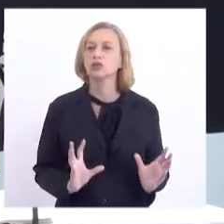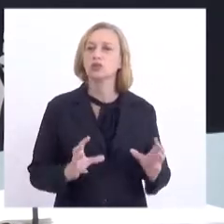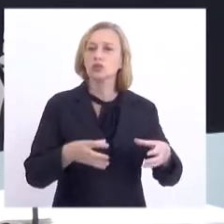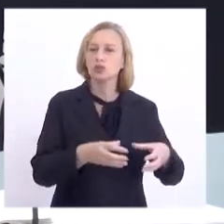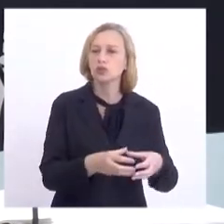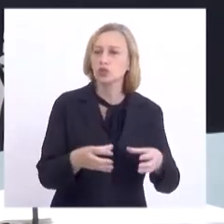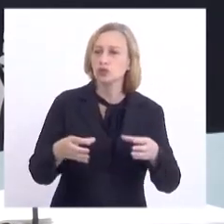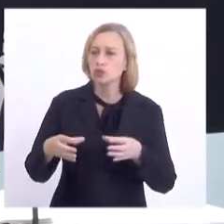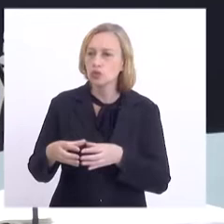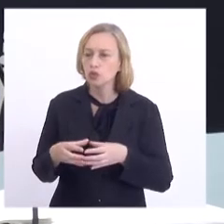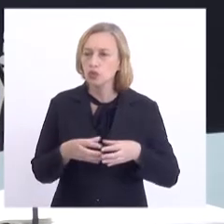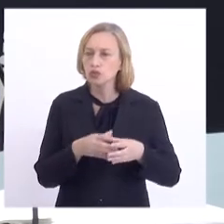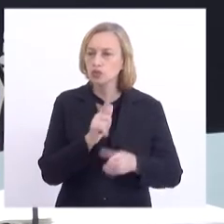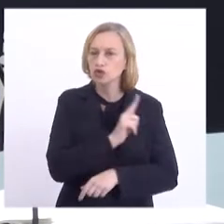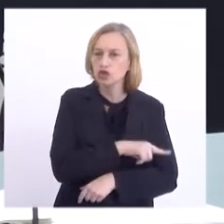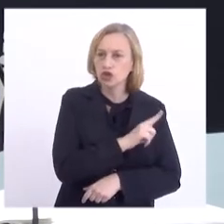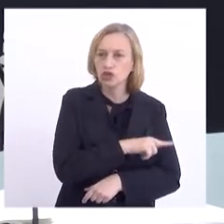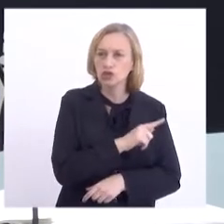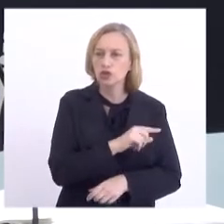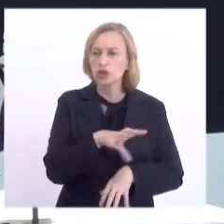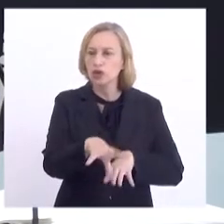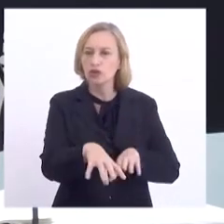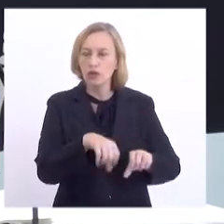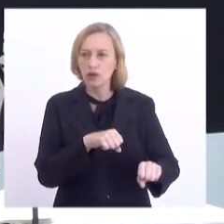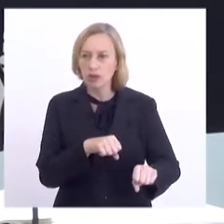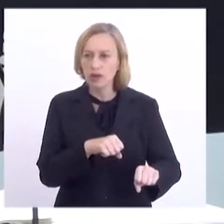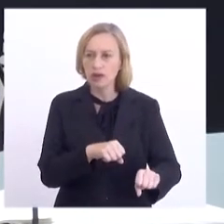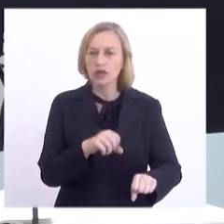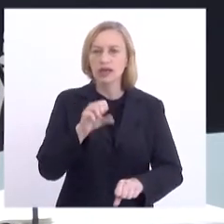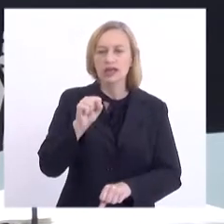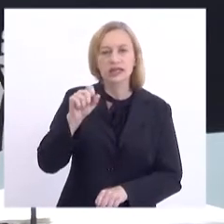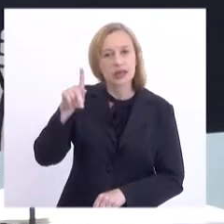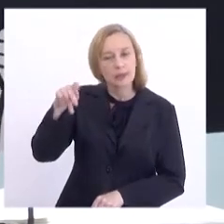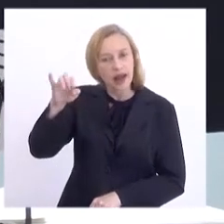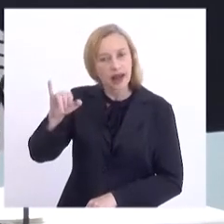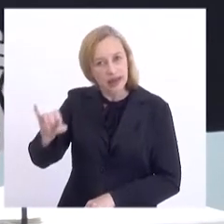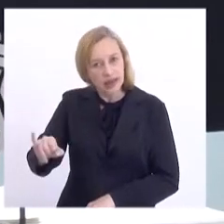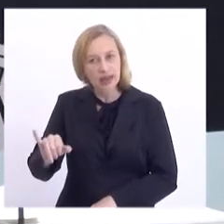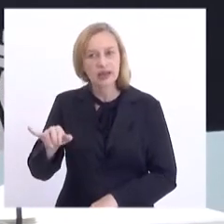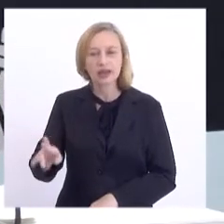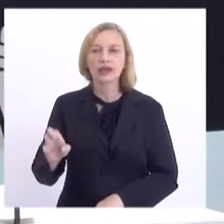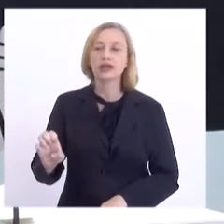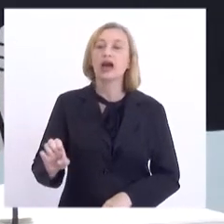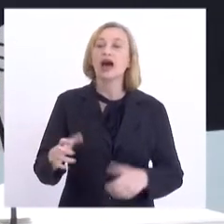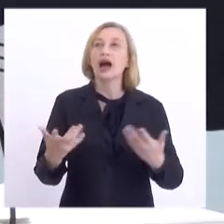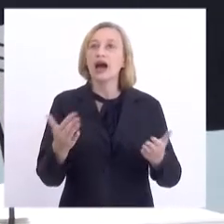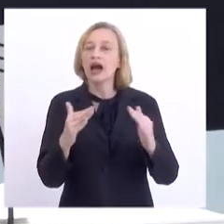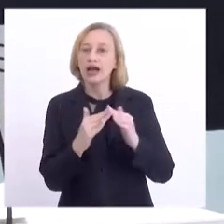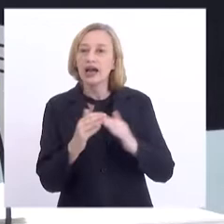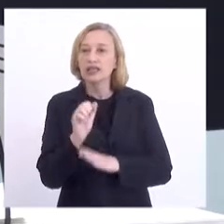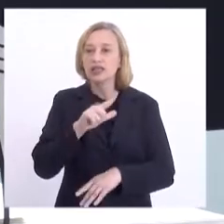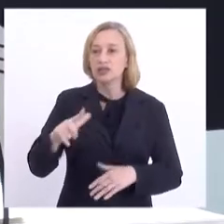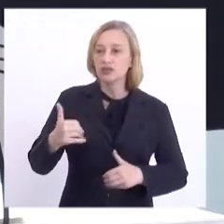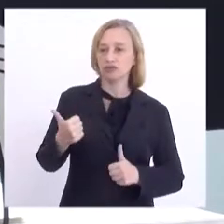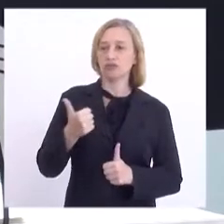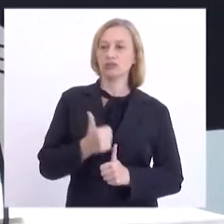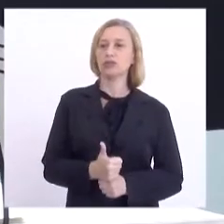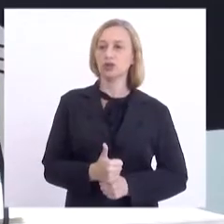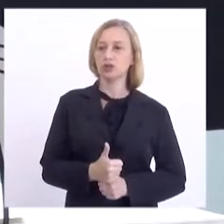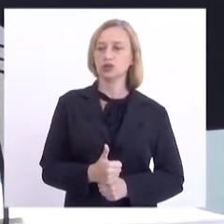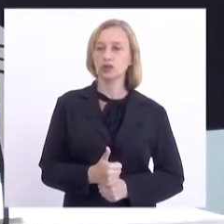de gestores formados inclusive para Seplag então a casa se o assumiu